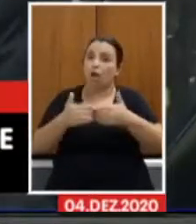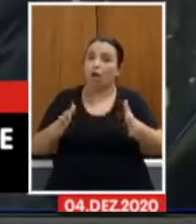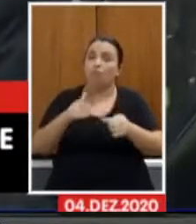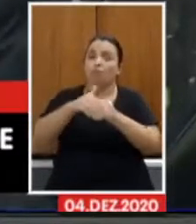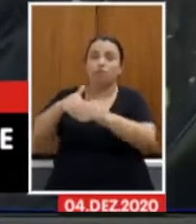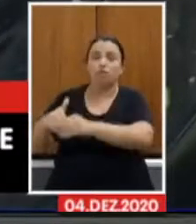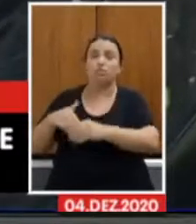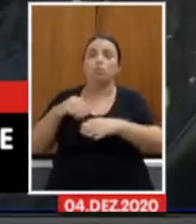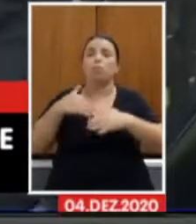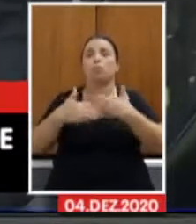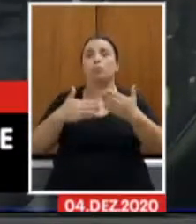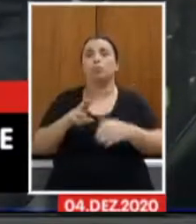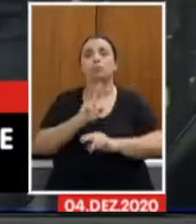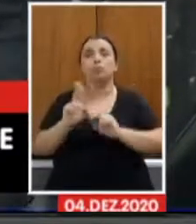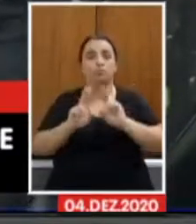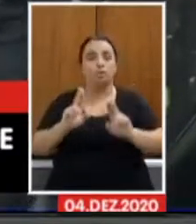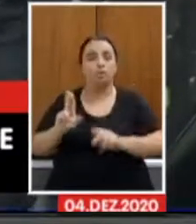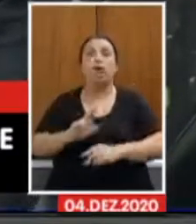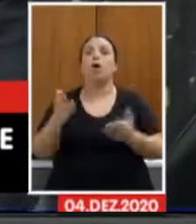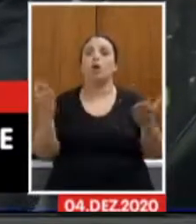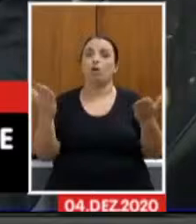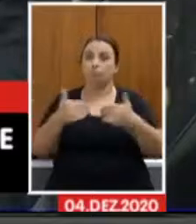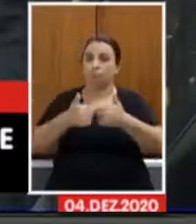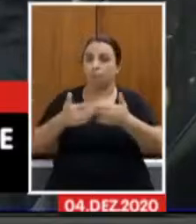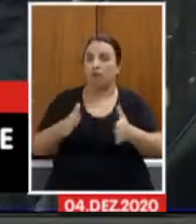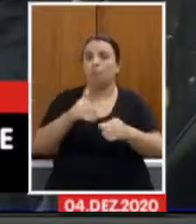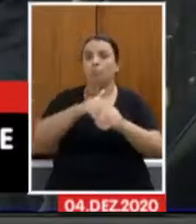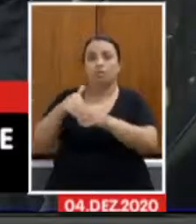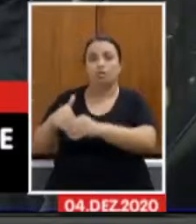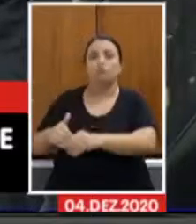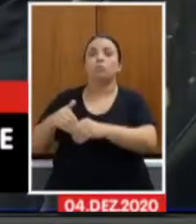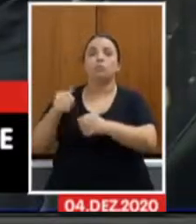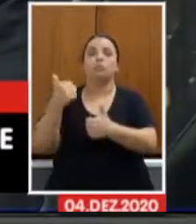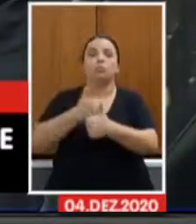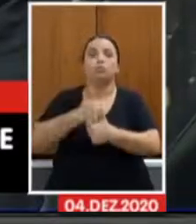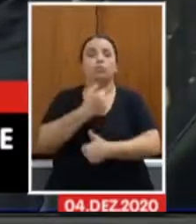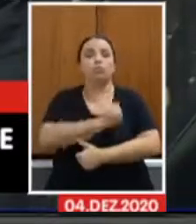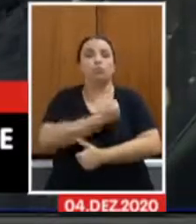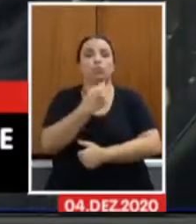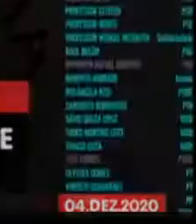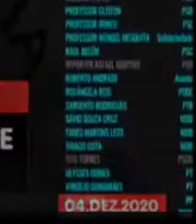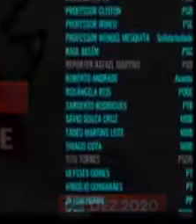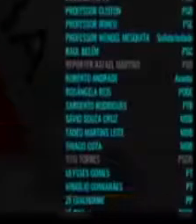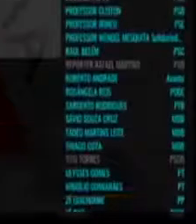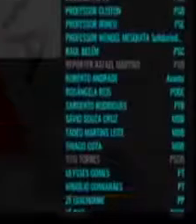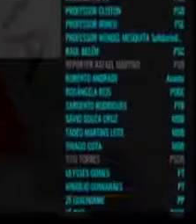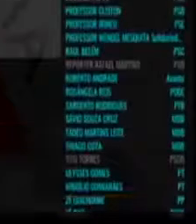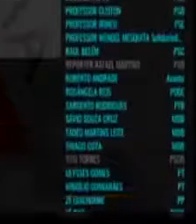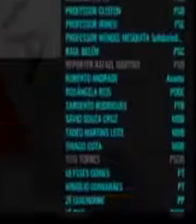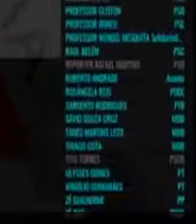processo nominal. Em votação, substitutivo número 1. Em votação.